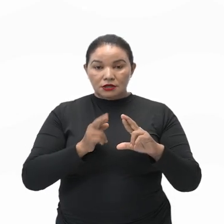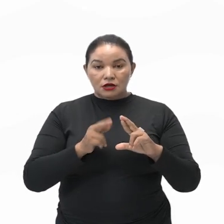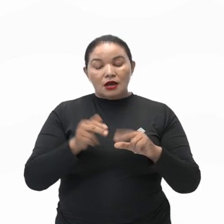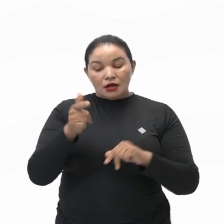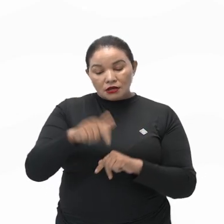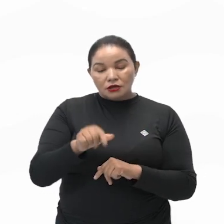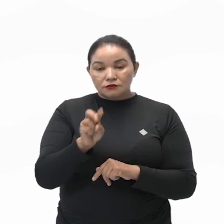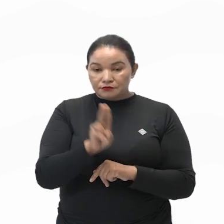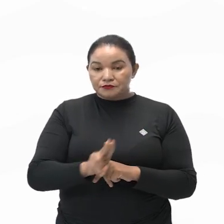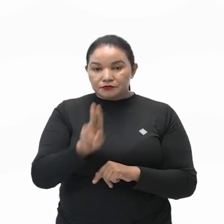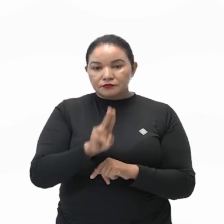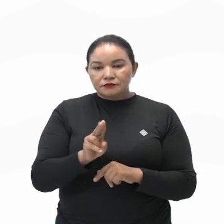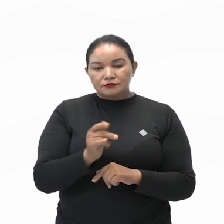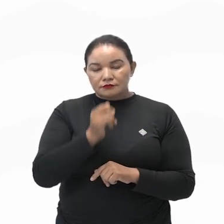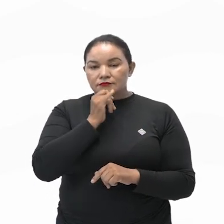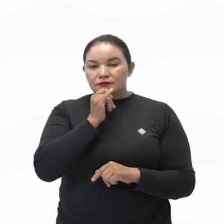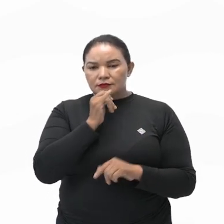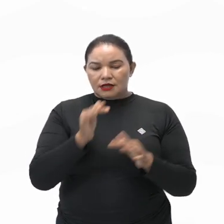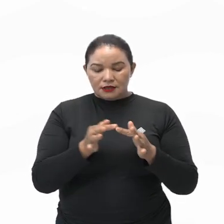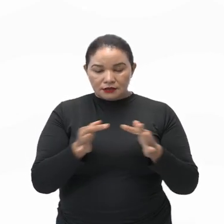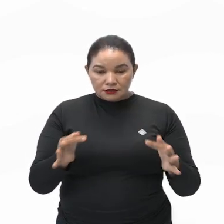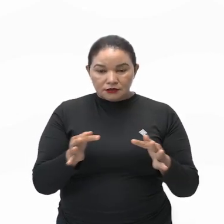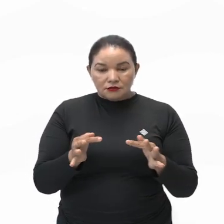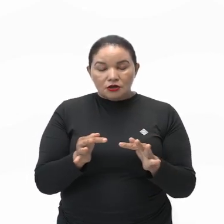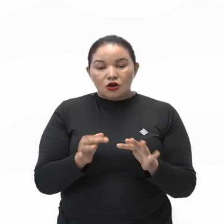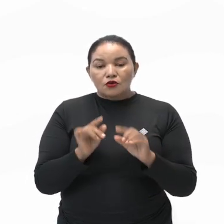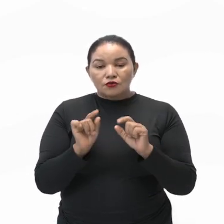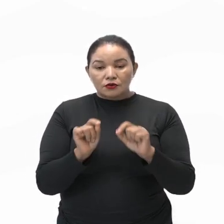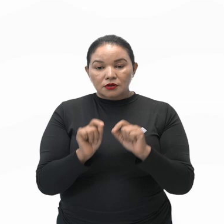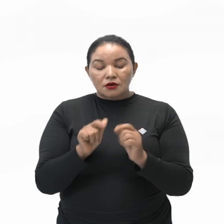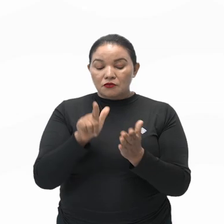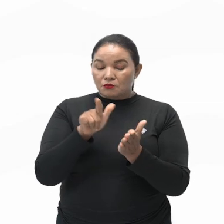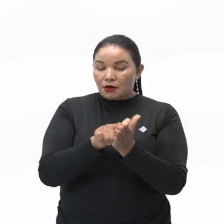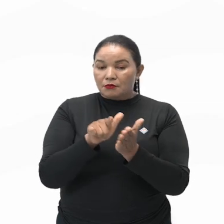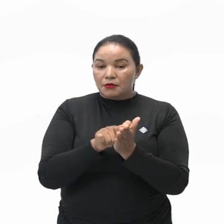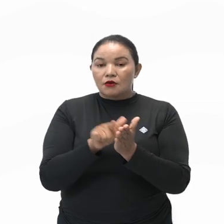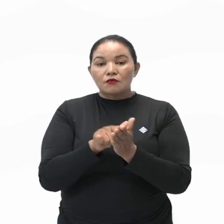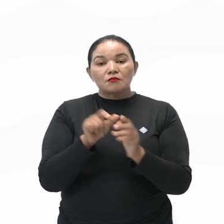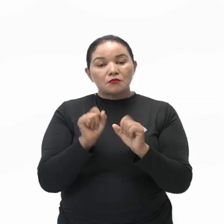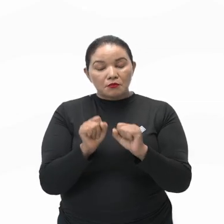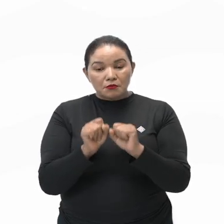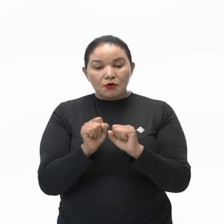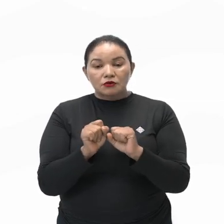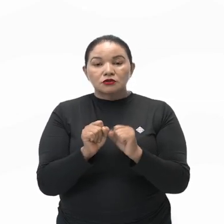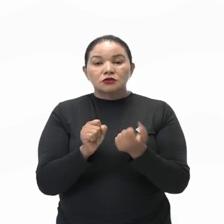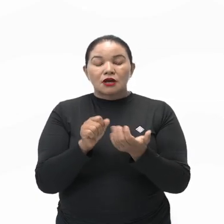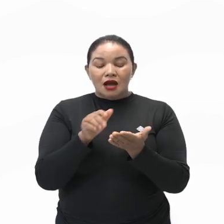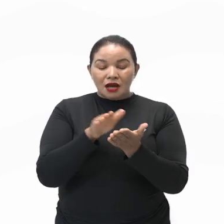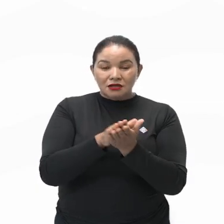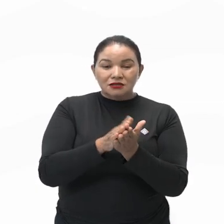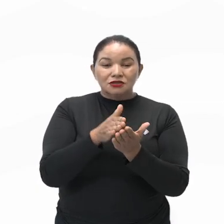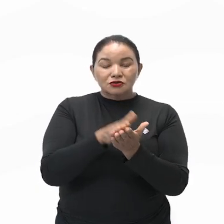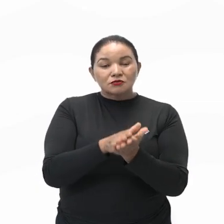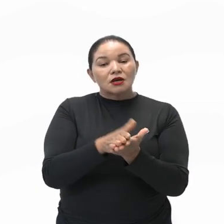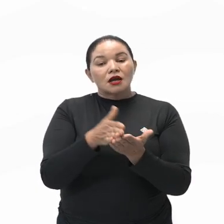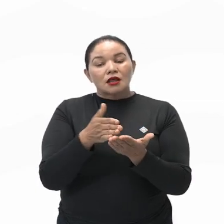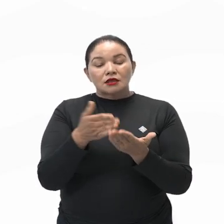exemplo bem simples do papel que pode ser tratado na escola mesmo e transformado em